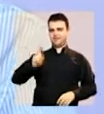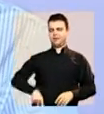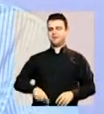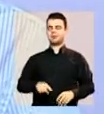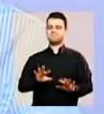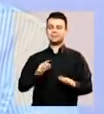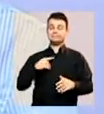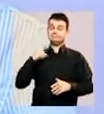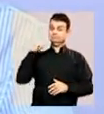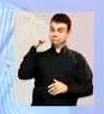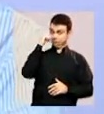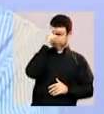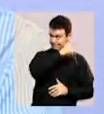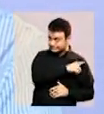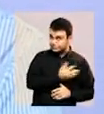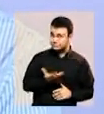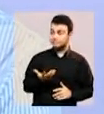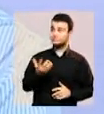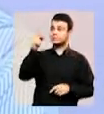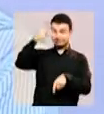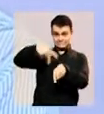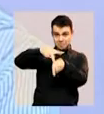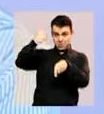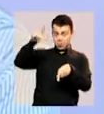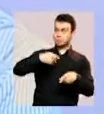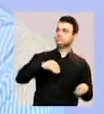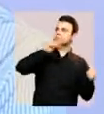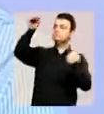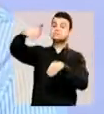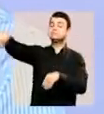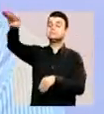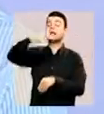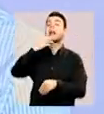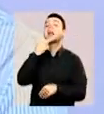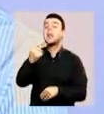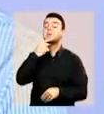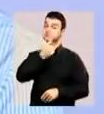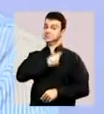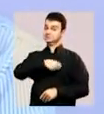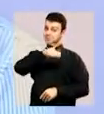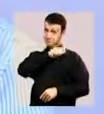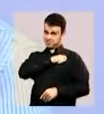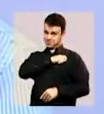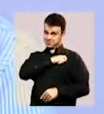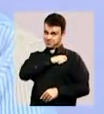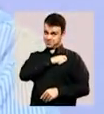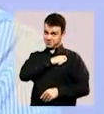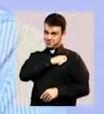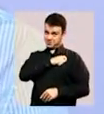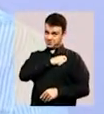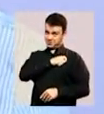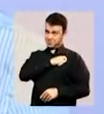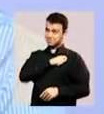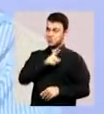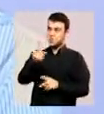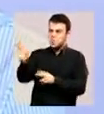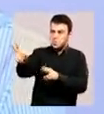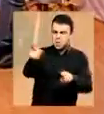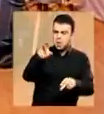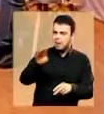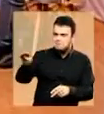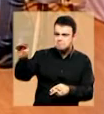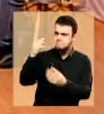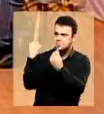é complicado você estar lá no país, né, que fala em espanhol. O espanhol que a gente aprende é o espanhol da Espanha, não é nem o espanhol América